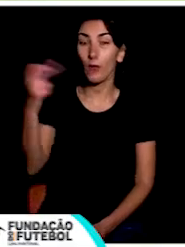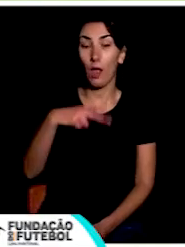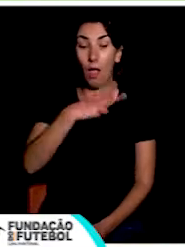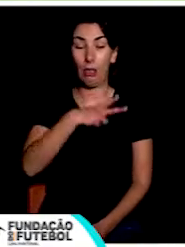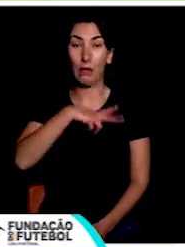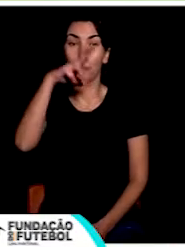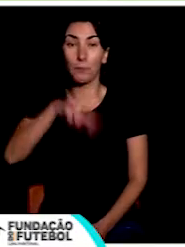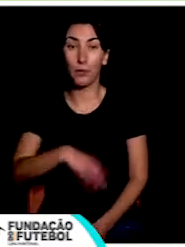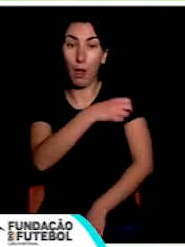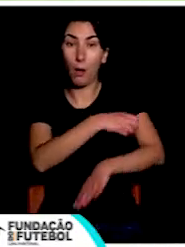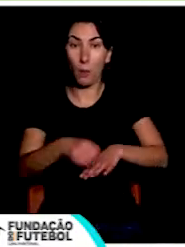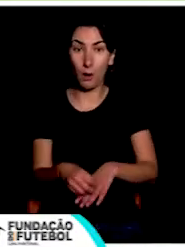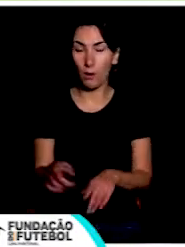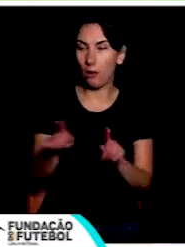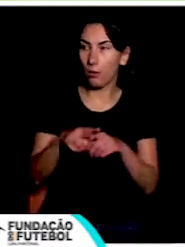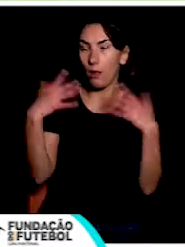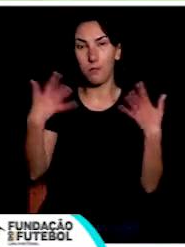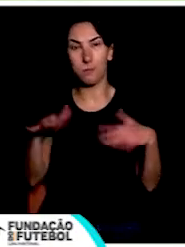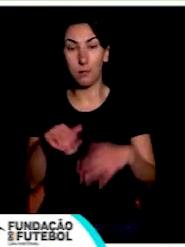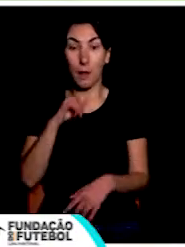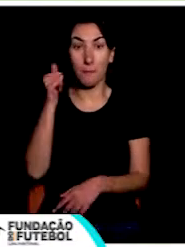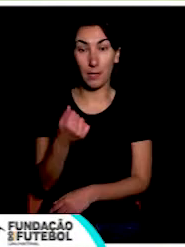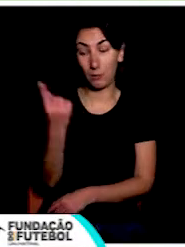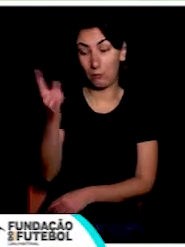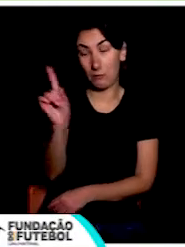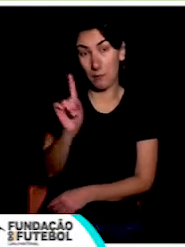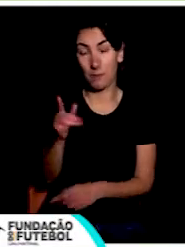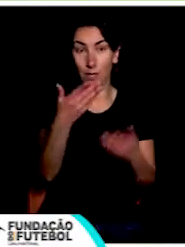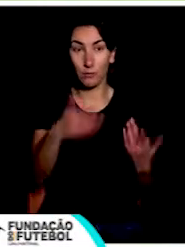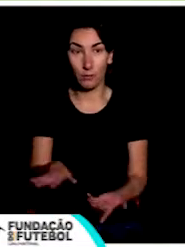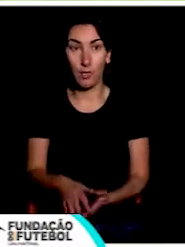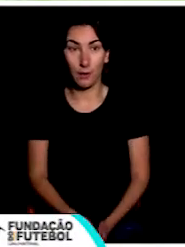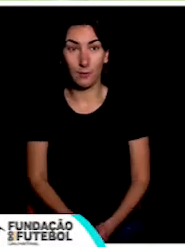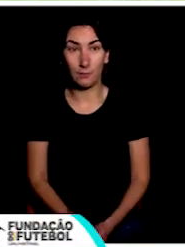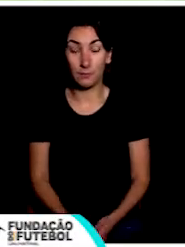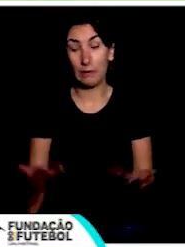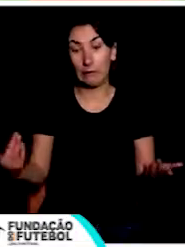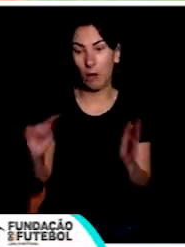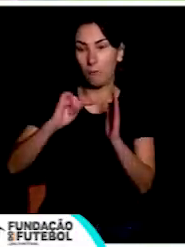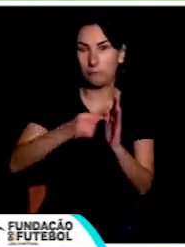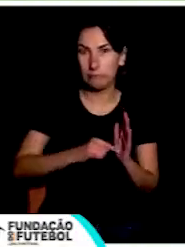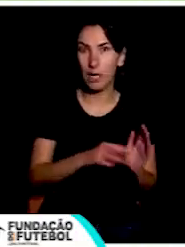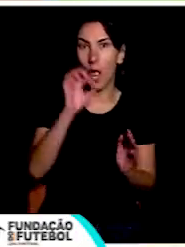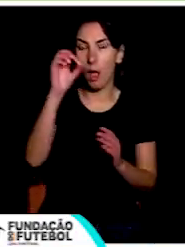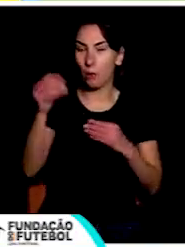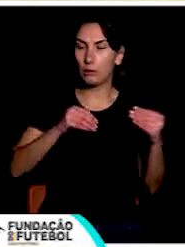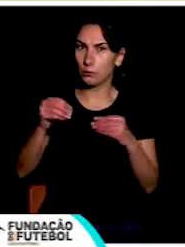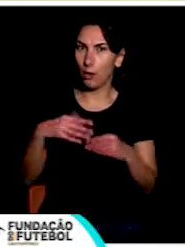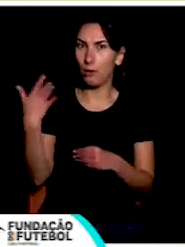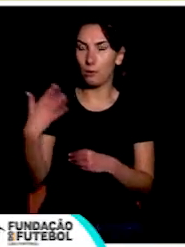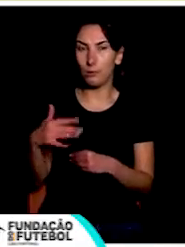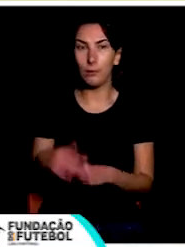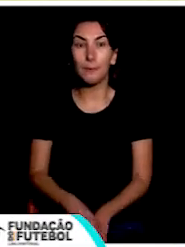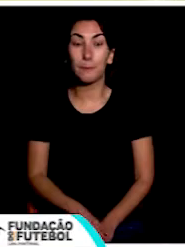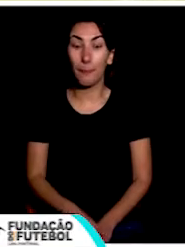No regresso à Liga Portugal SABSEC, o Arouca tem estado em grande, só perdeu mesmo na primeira jornada, pelo que pontua há 8 jogos